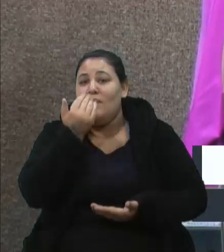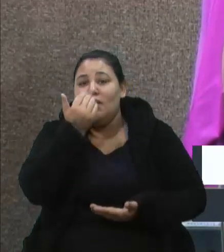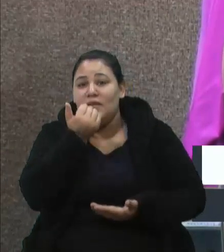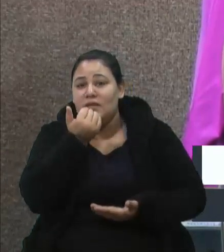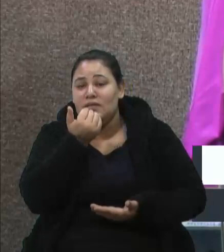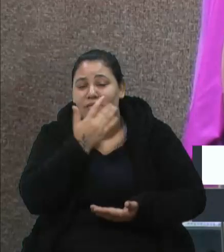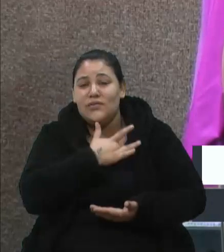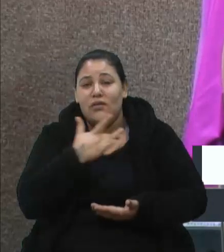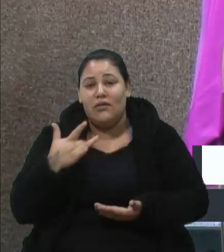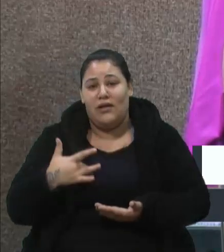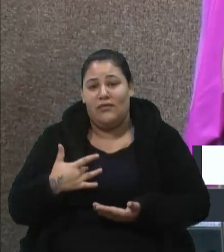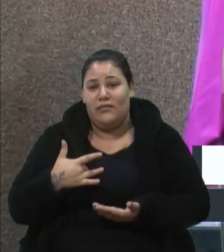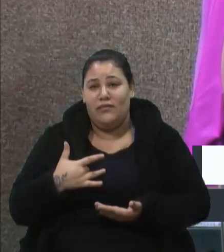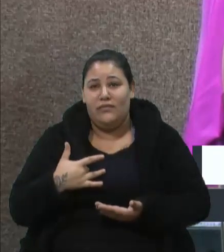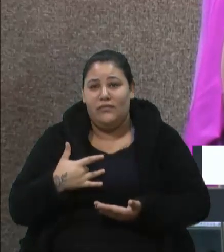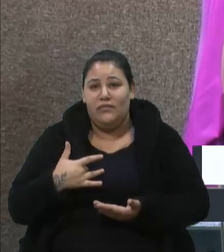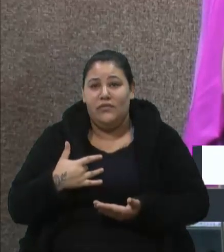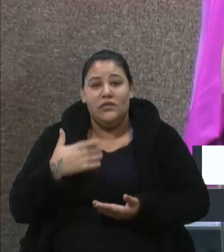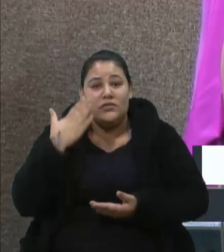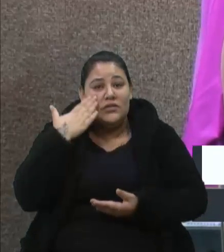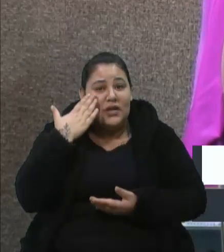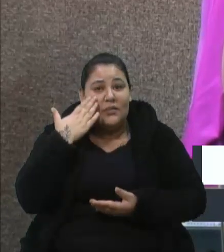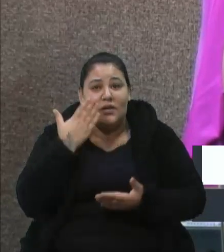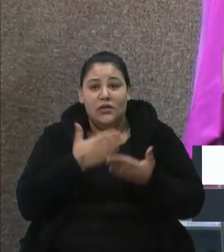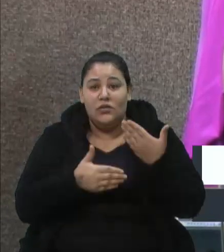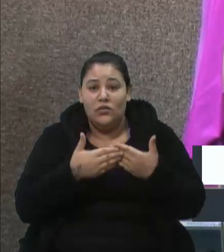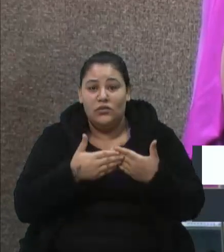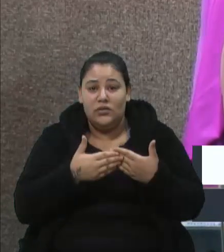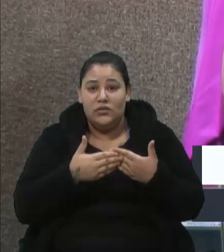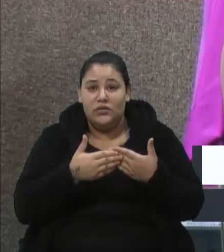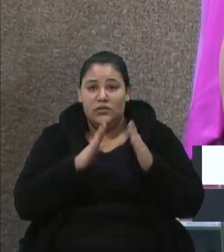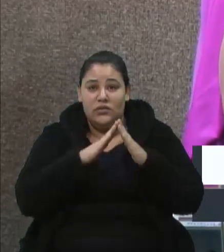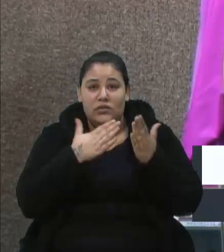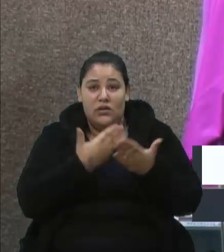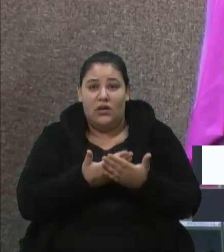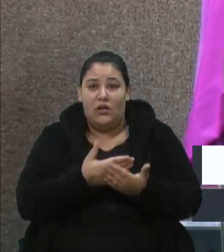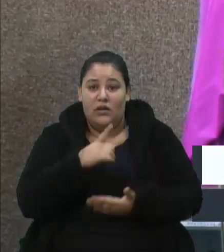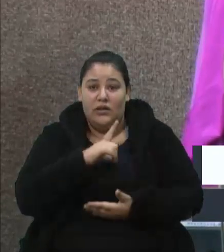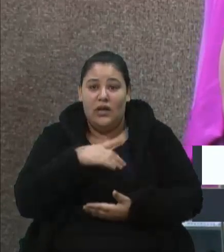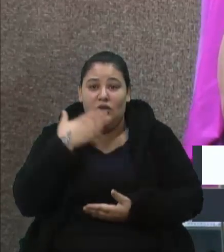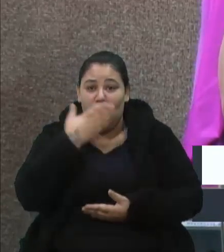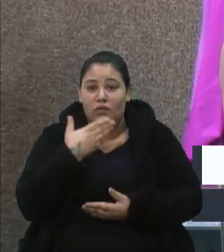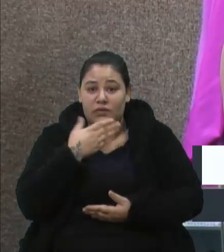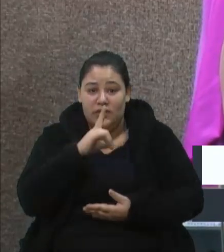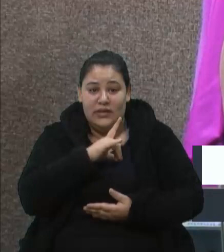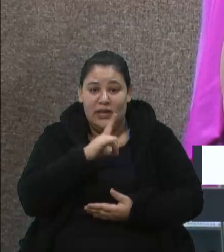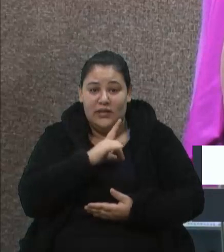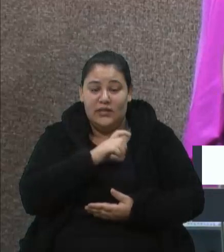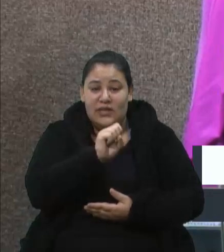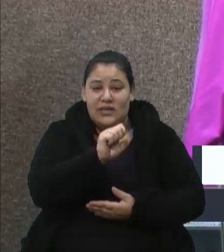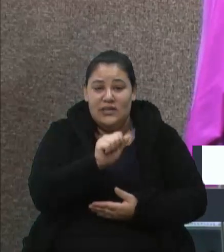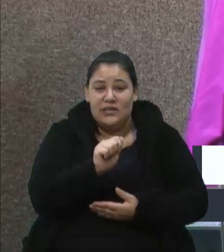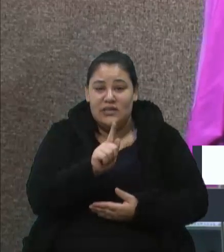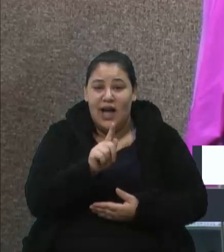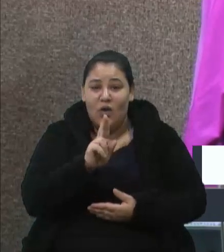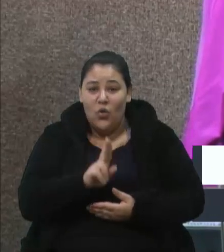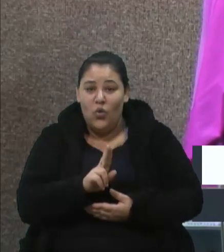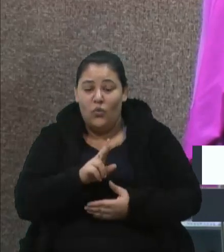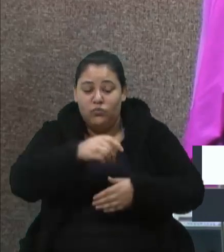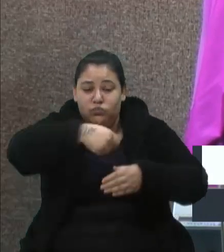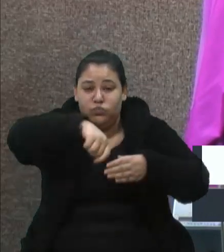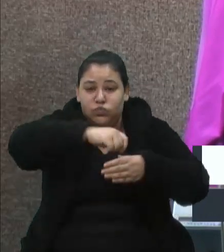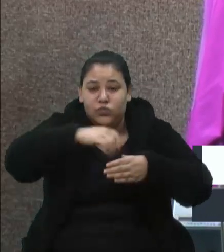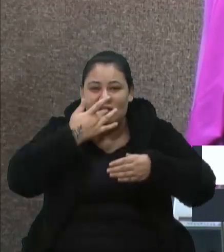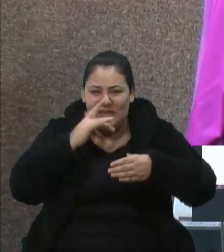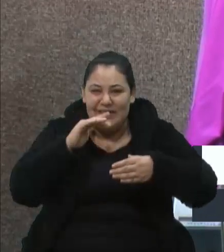saudável, né? A gente sabe que todas as escolas têm a sobremesa, que tem um sagu, que tem um creme. Não se serve.